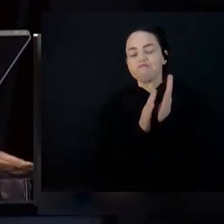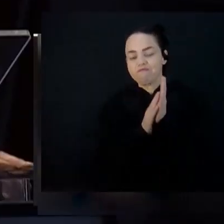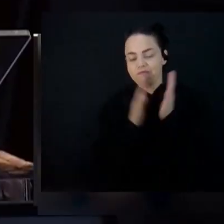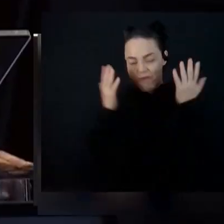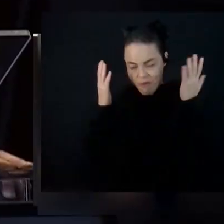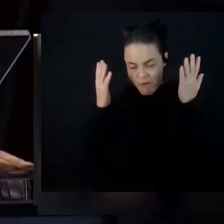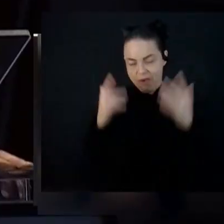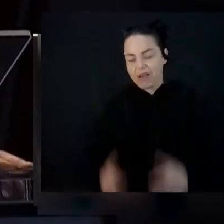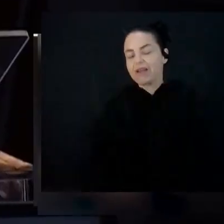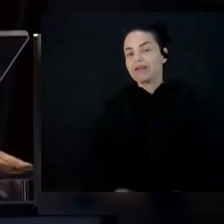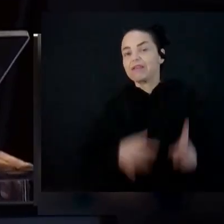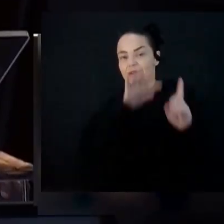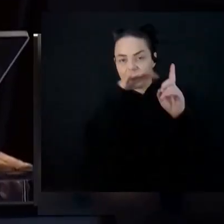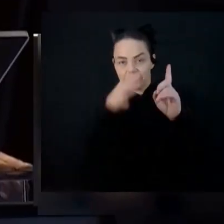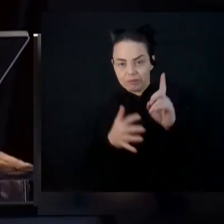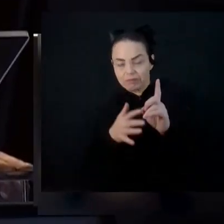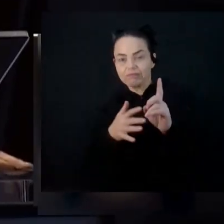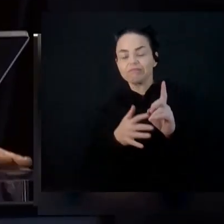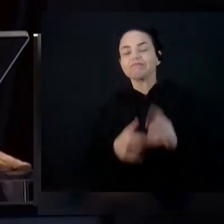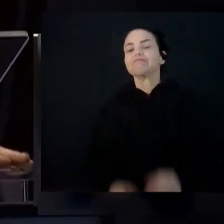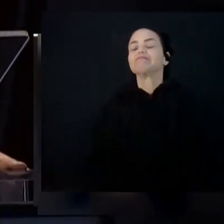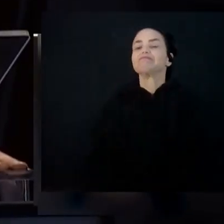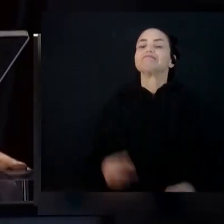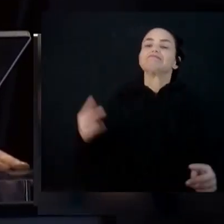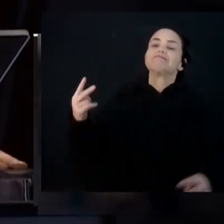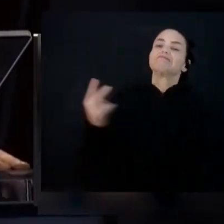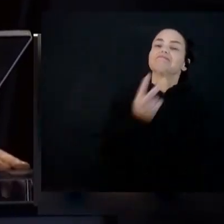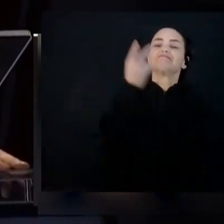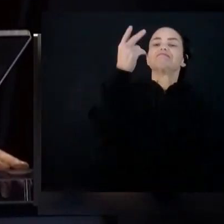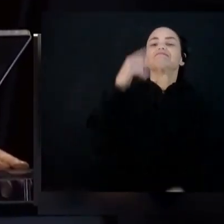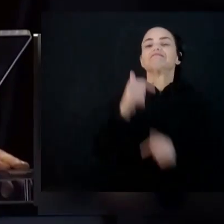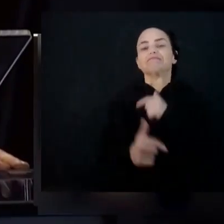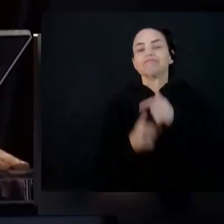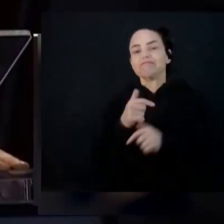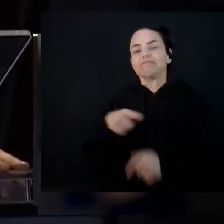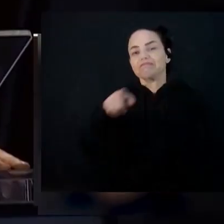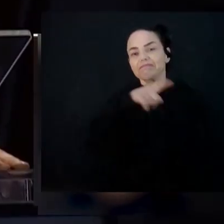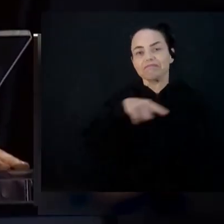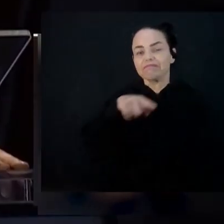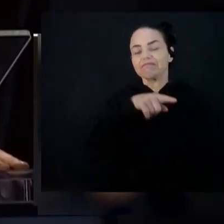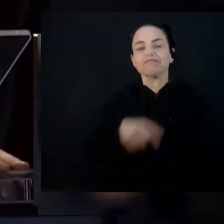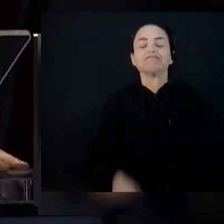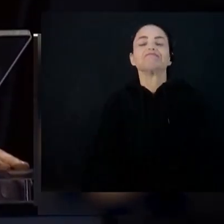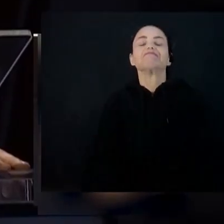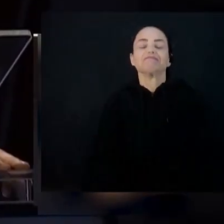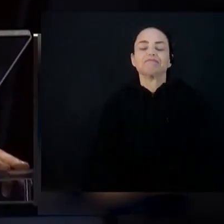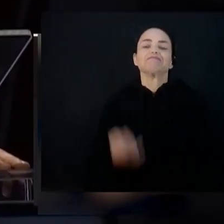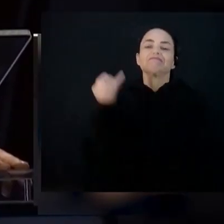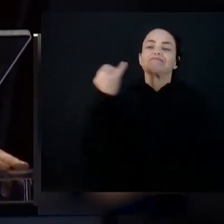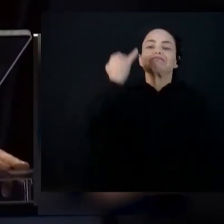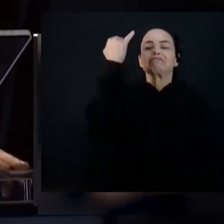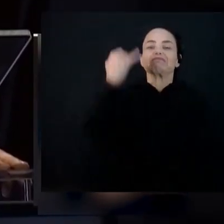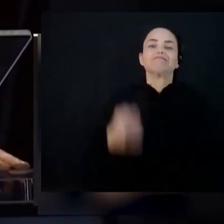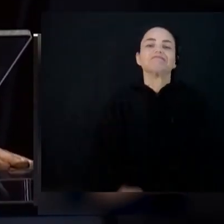honrá-los, e de alguma forma valorizar o trabalho de vocês, que eu acho que é muito importante